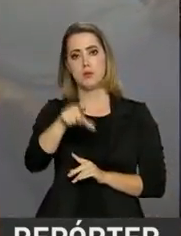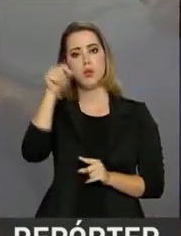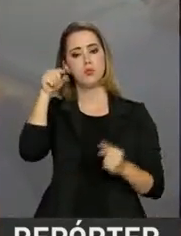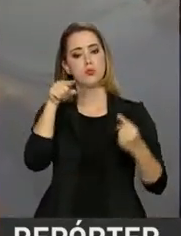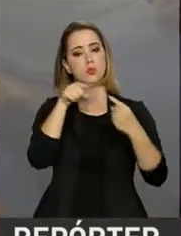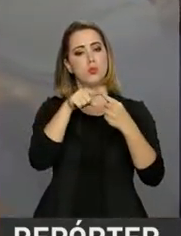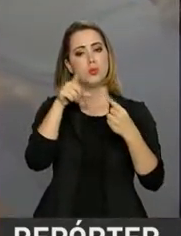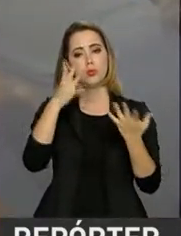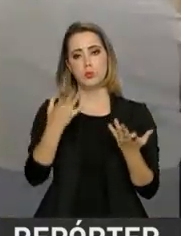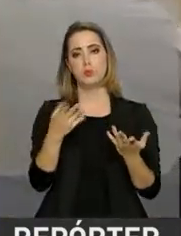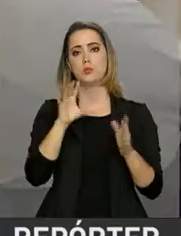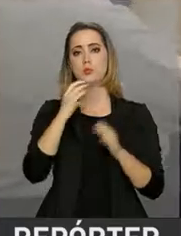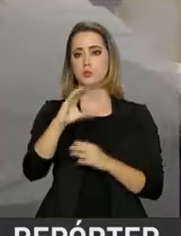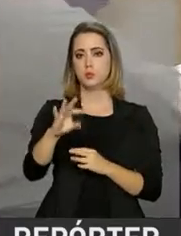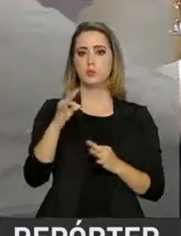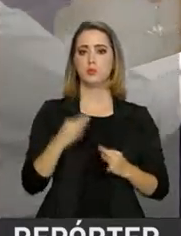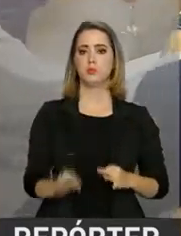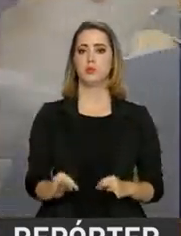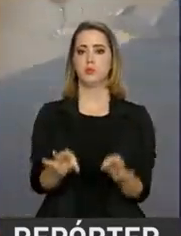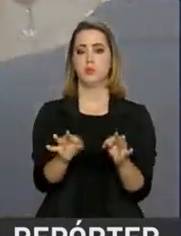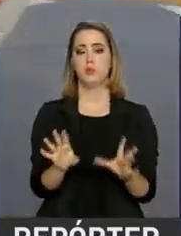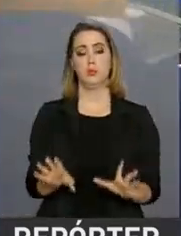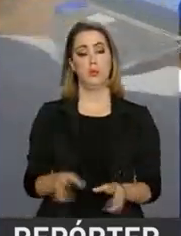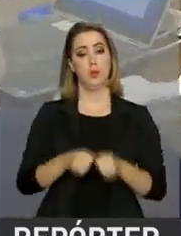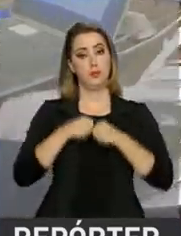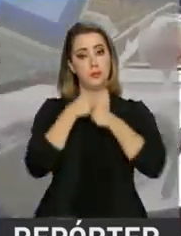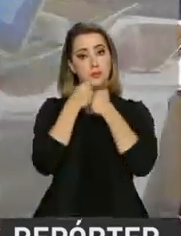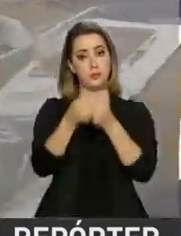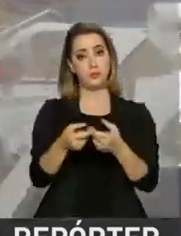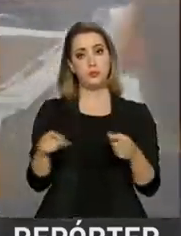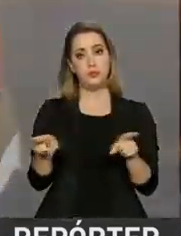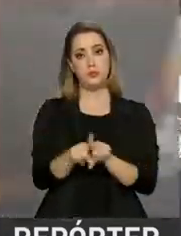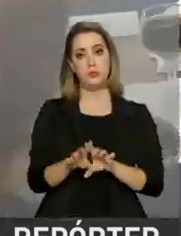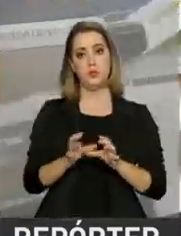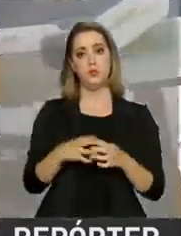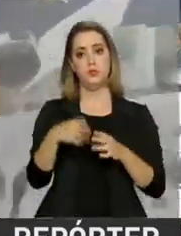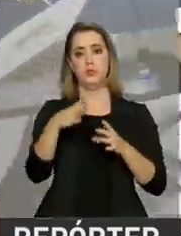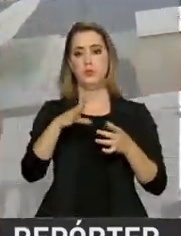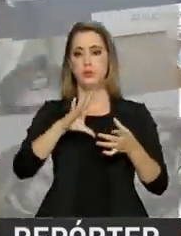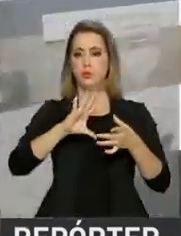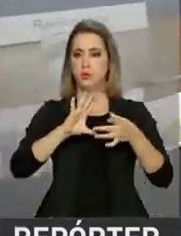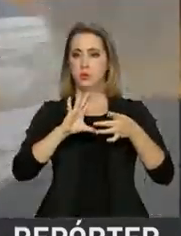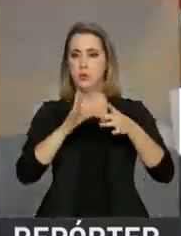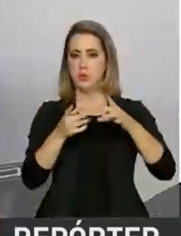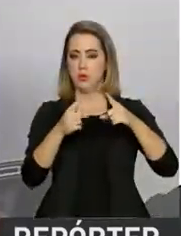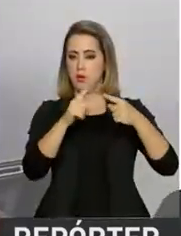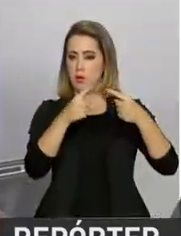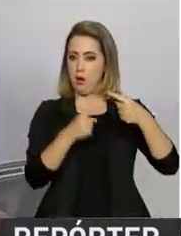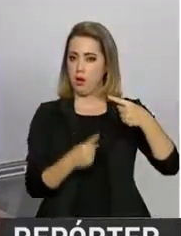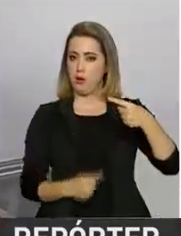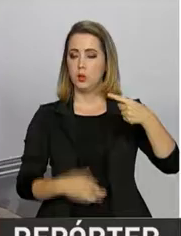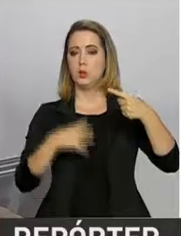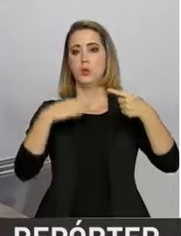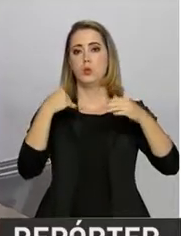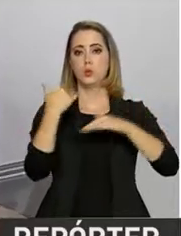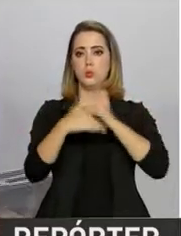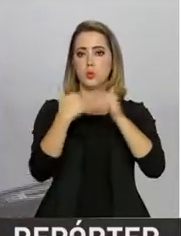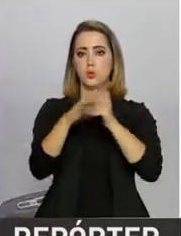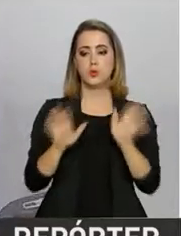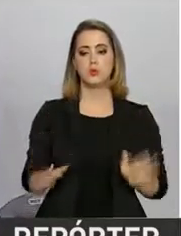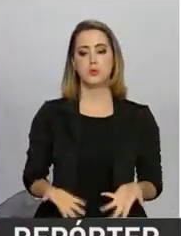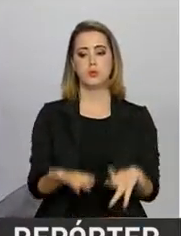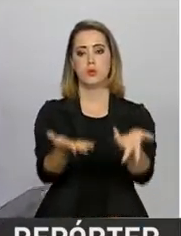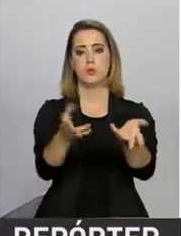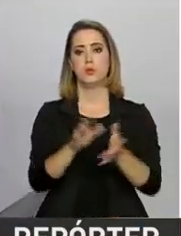científica e tecnológica, com a intenção de fortalecer a cadeia produtiva e gerar empregos. Não há país do mundo